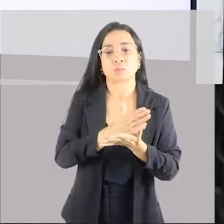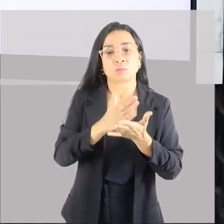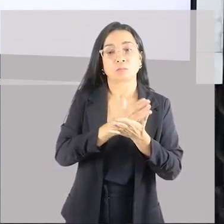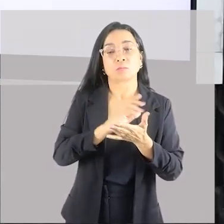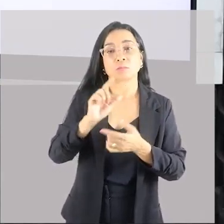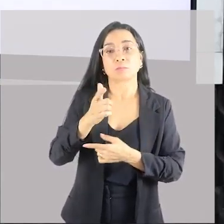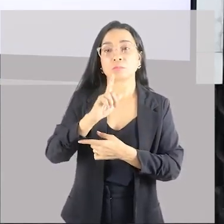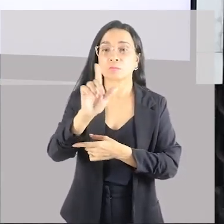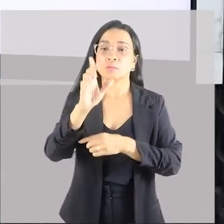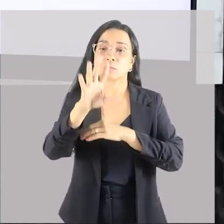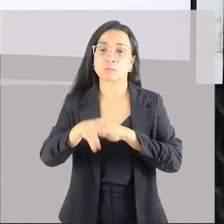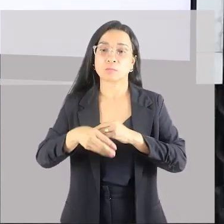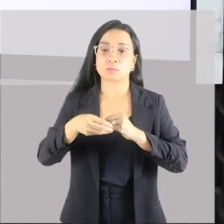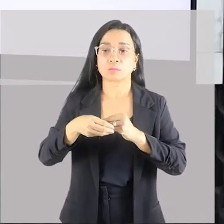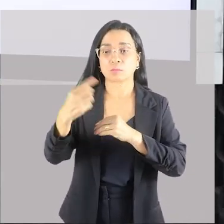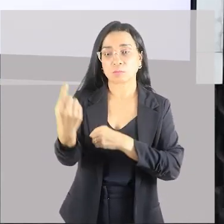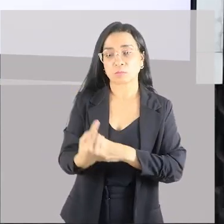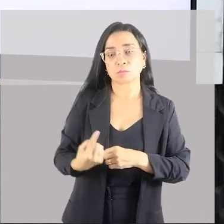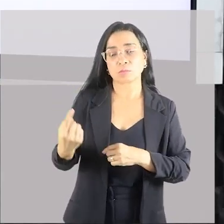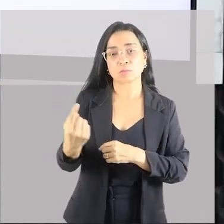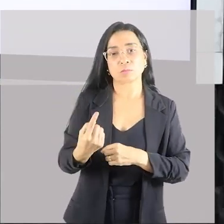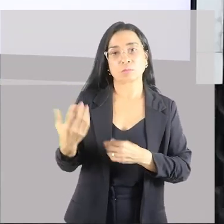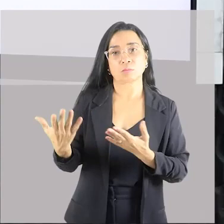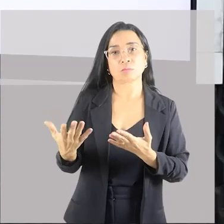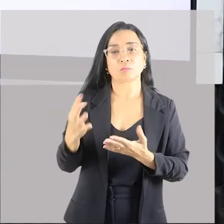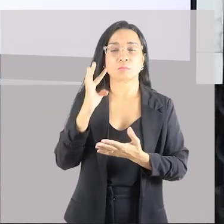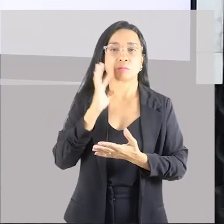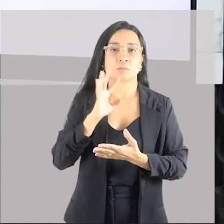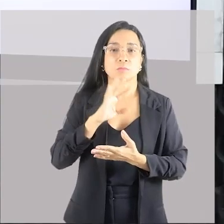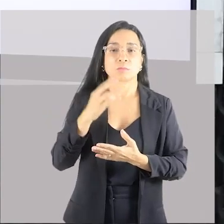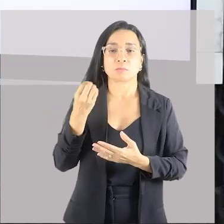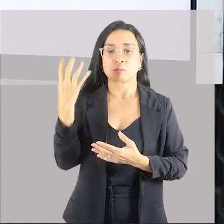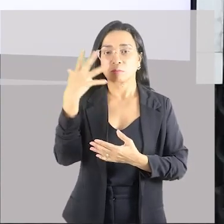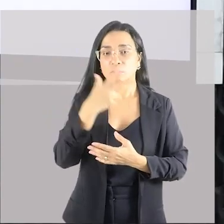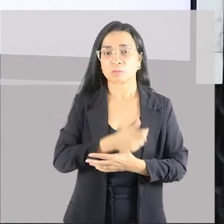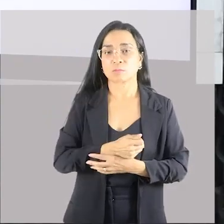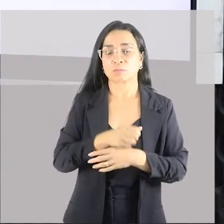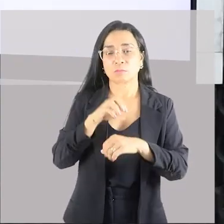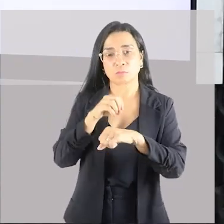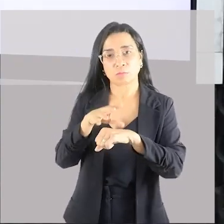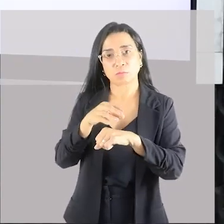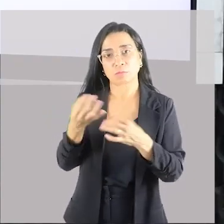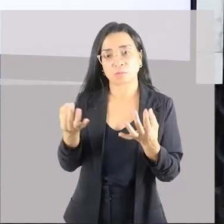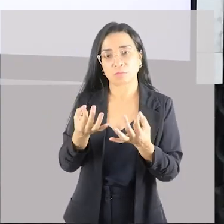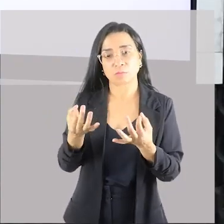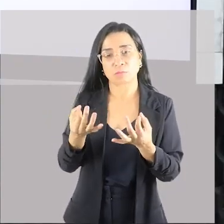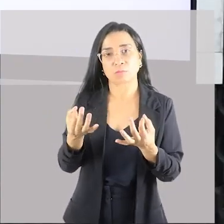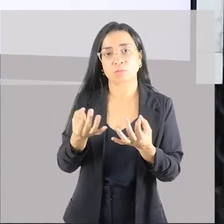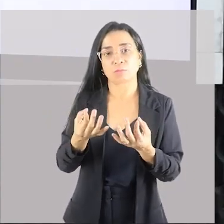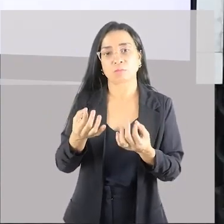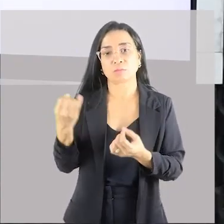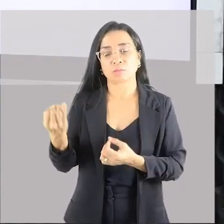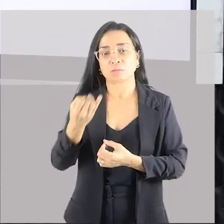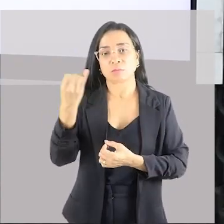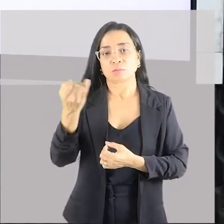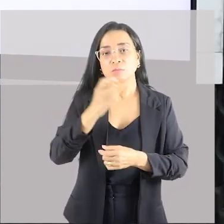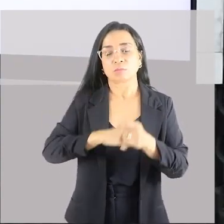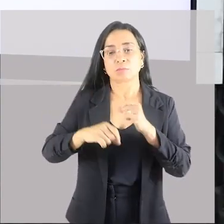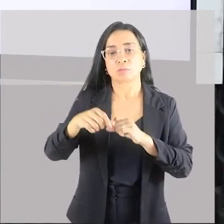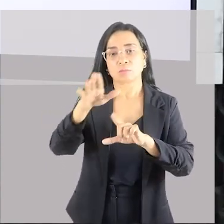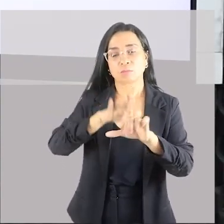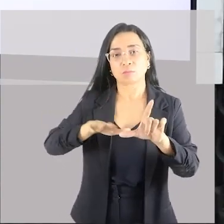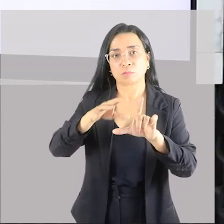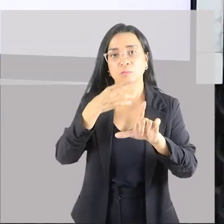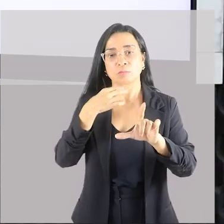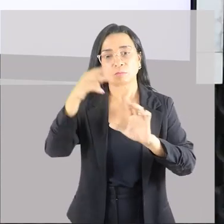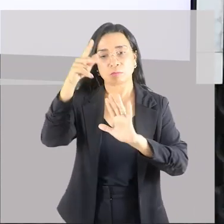algumas garantias individuais. Olha que legal, que bonito, que dica preciosa para ti na plataforma Gonçalves Dias,